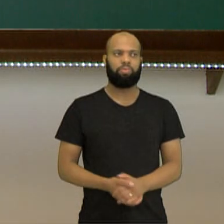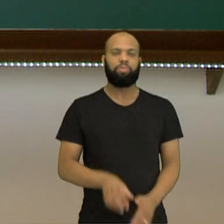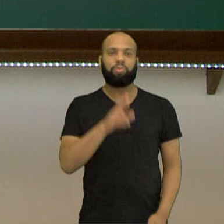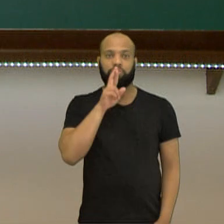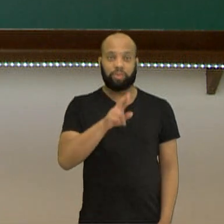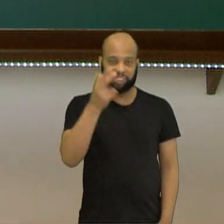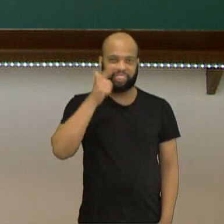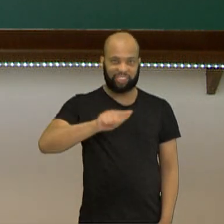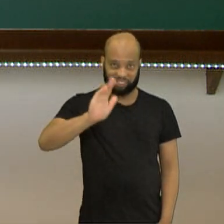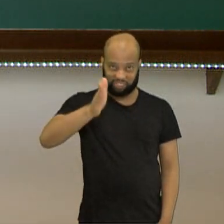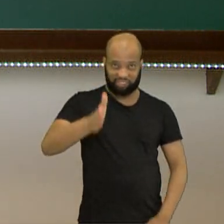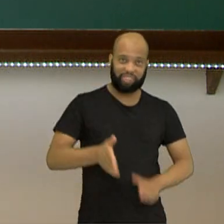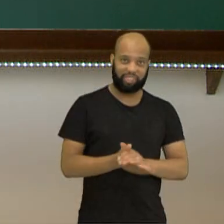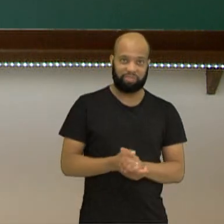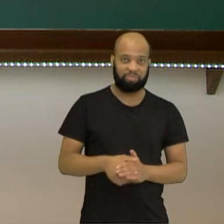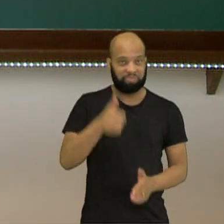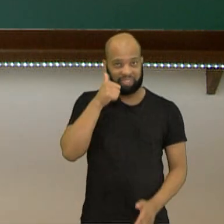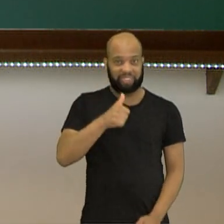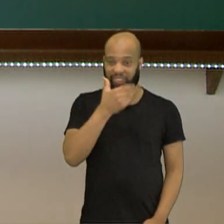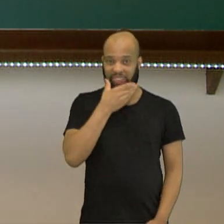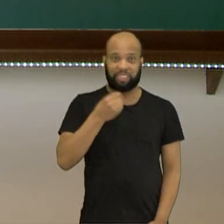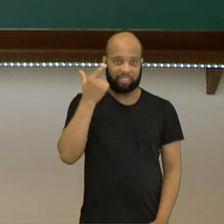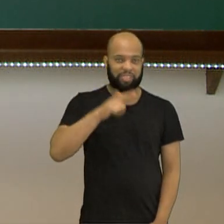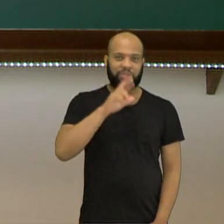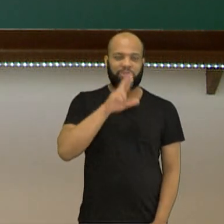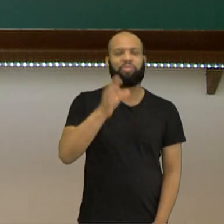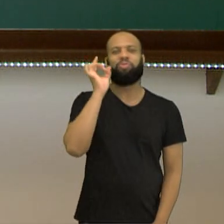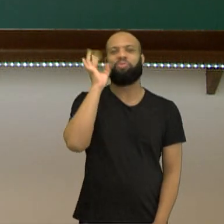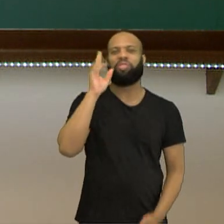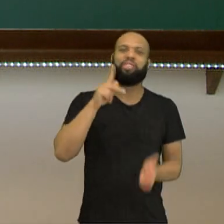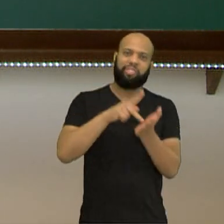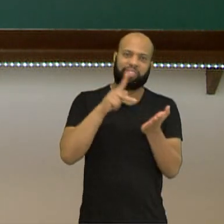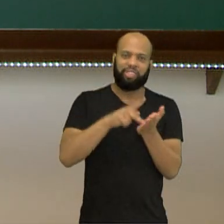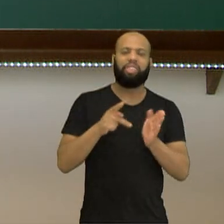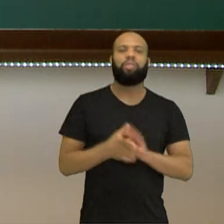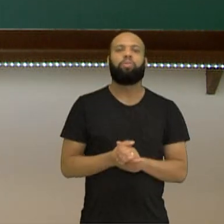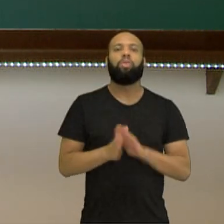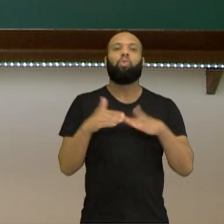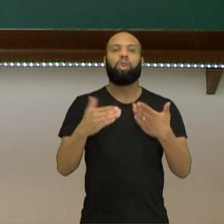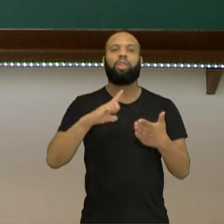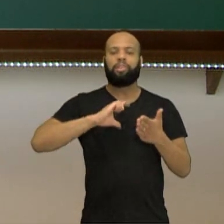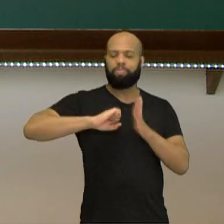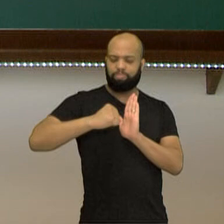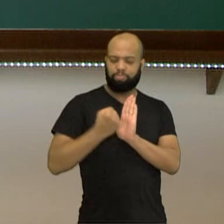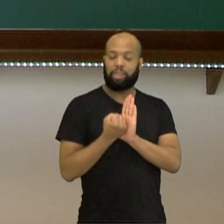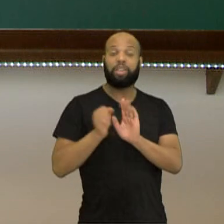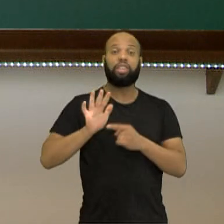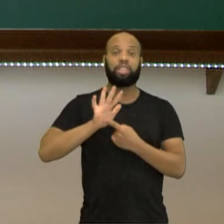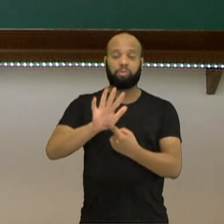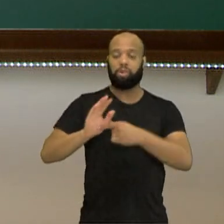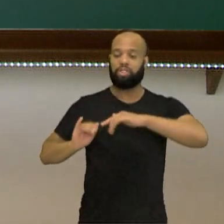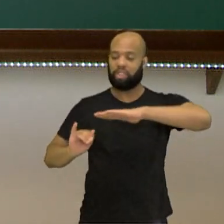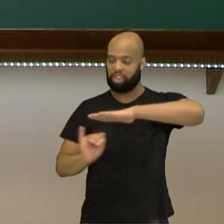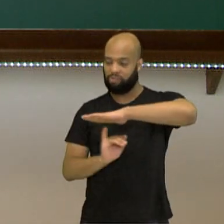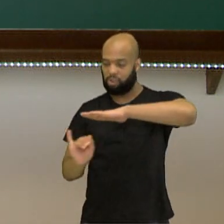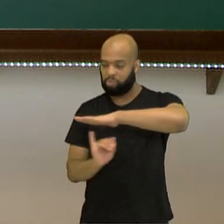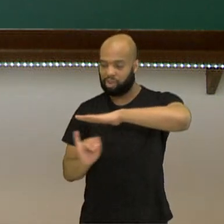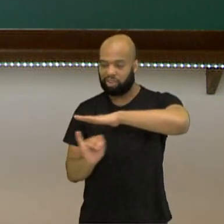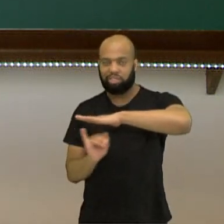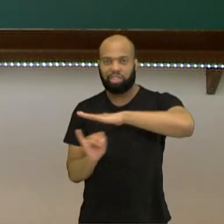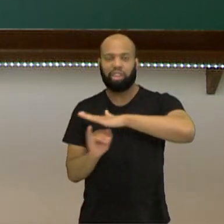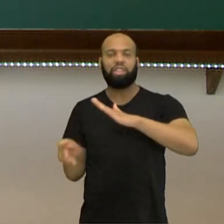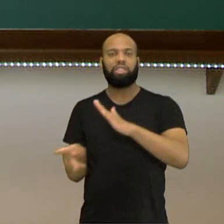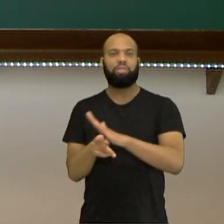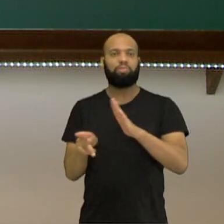Respondeu, meu querido? Respondeu, minha querida? Tá fácil, né? As marcas da informalidade nestes